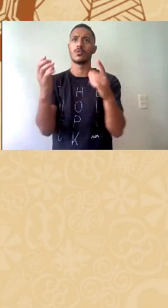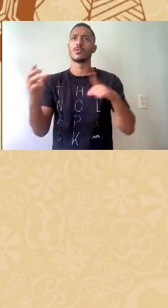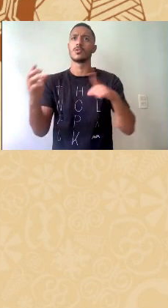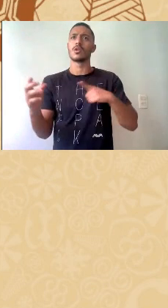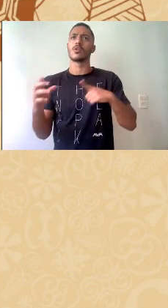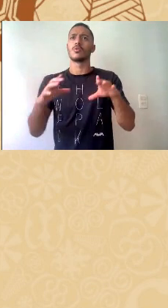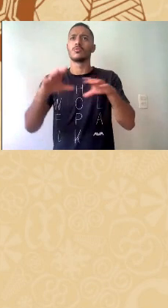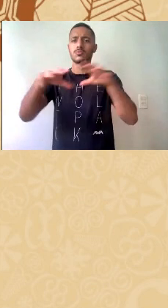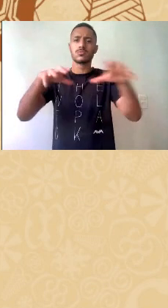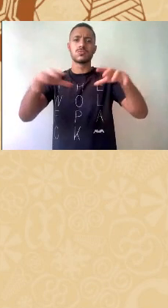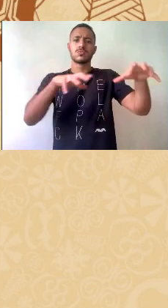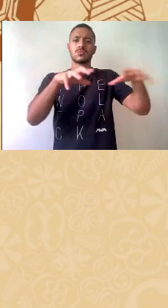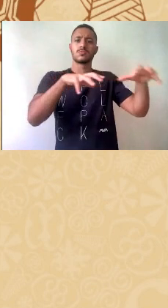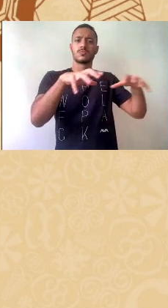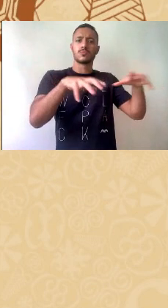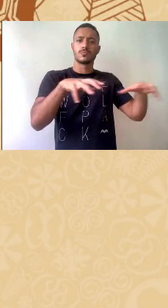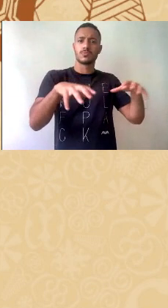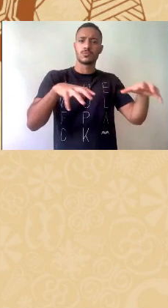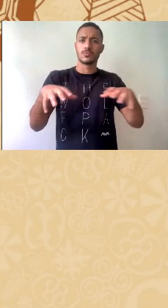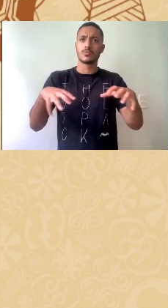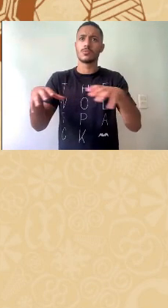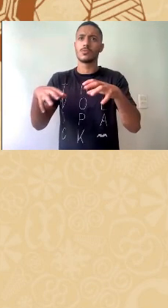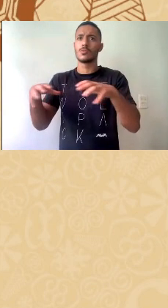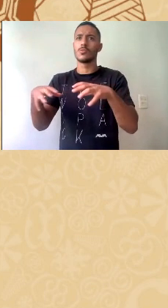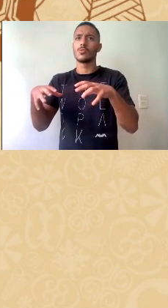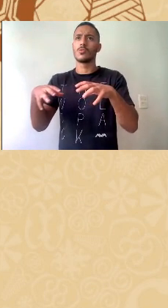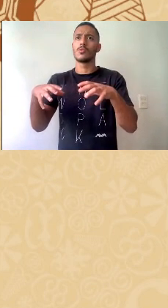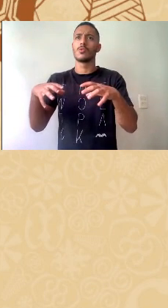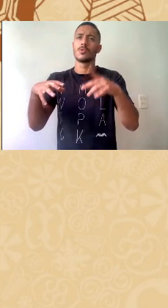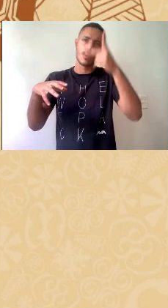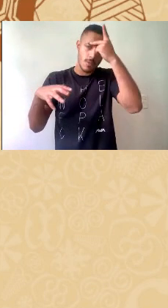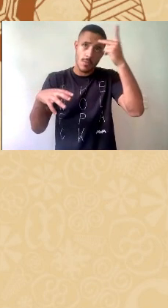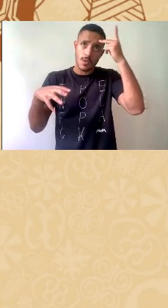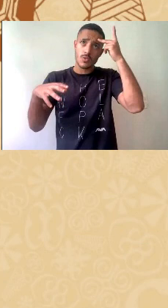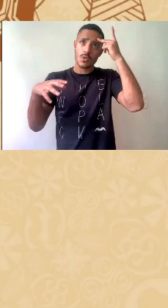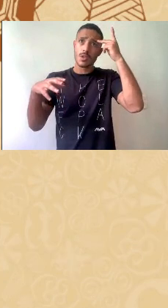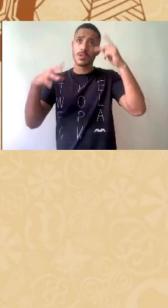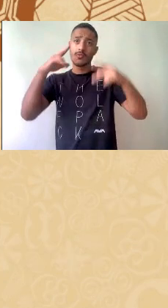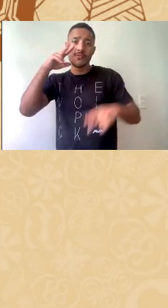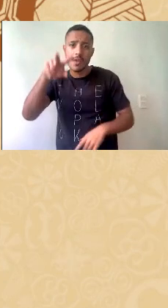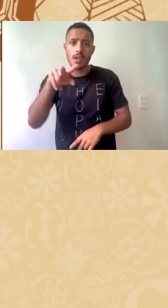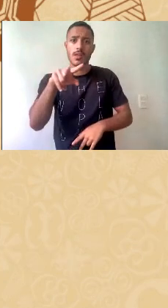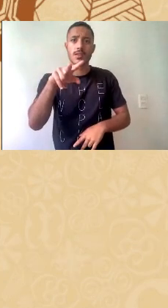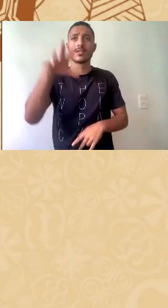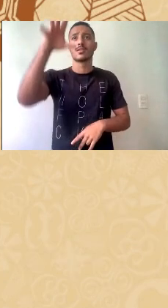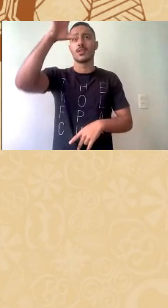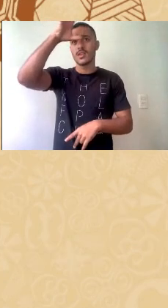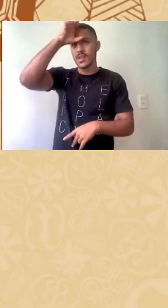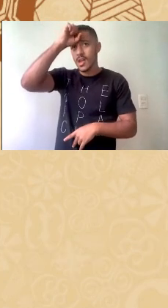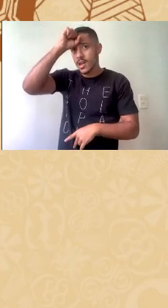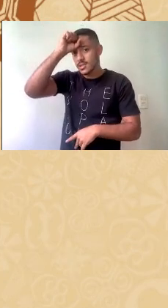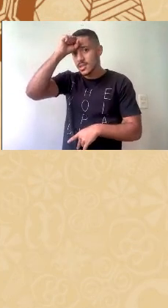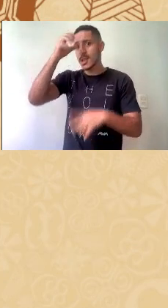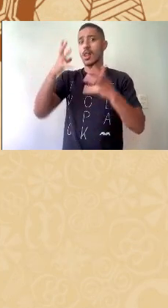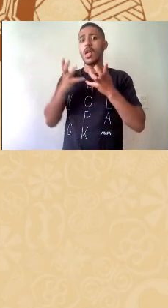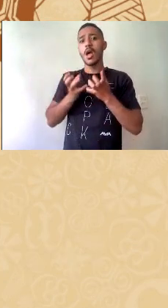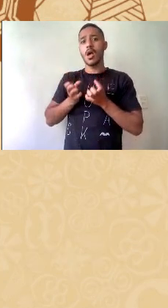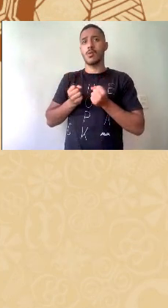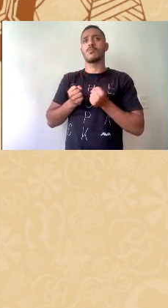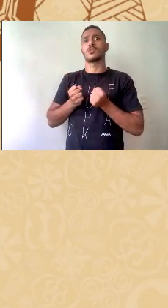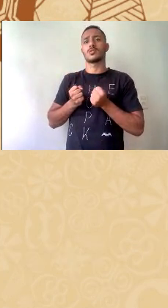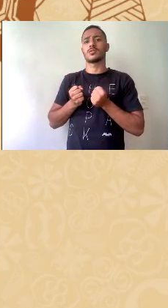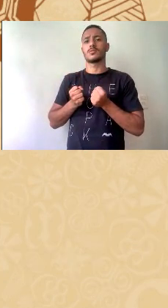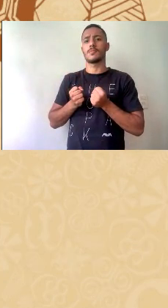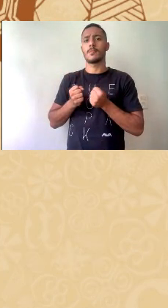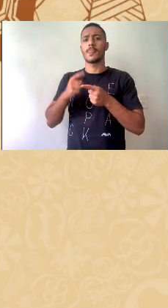mais de assistencialista, né, de assistir e atender, que também terem a sua importância, continua tendo ainda nos tempos de hoje, mas